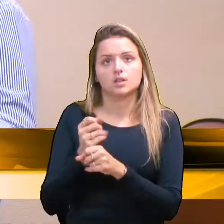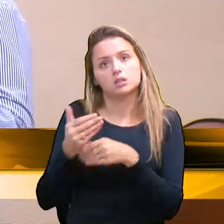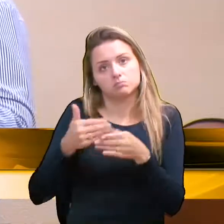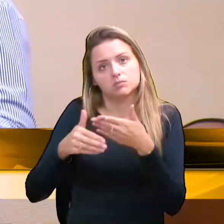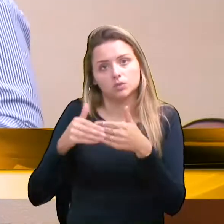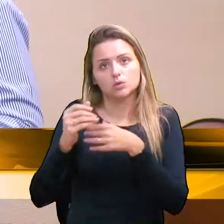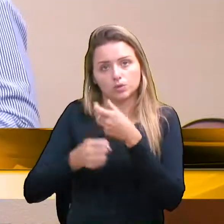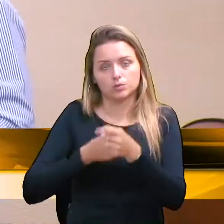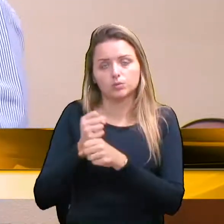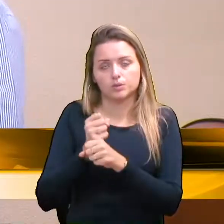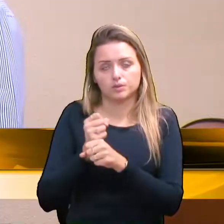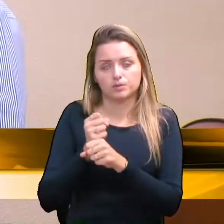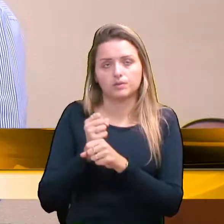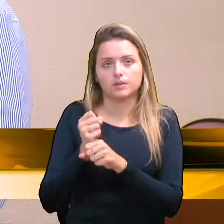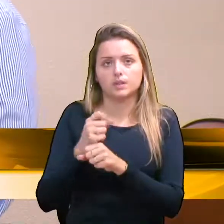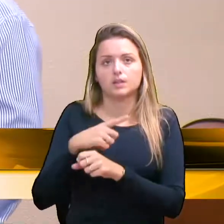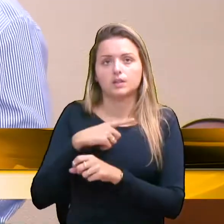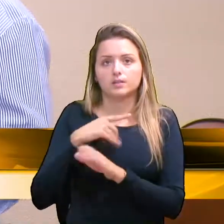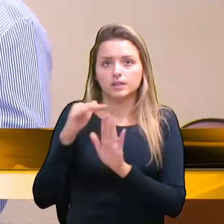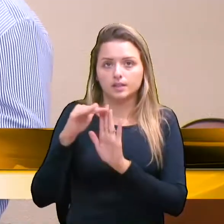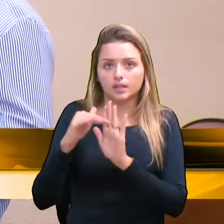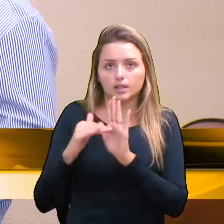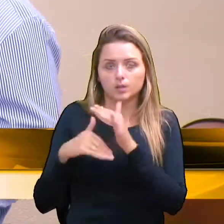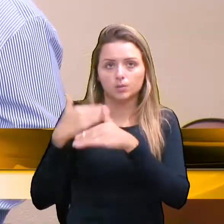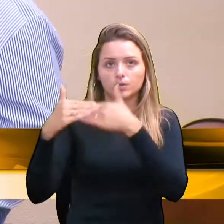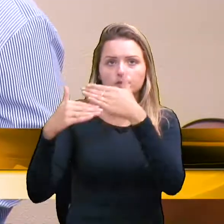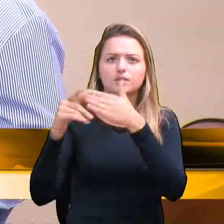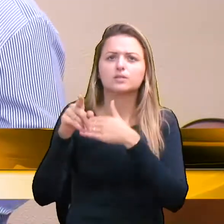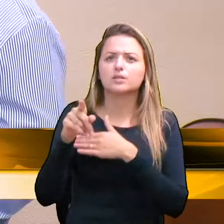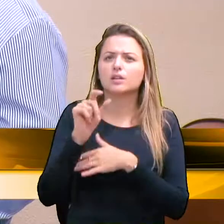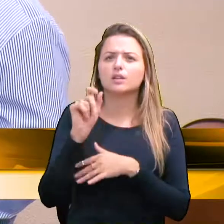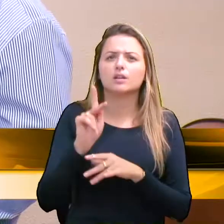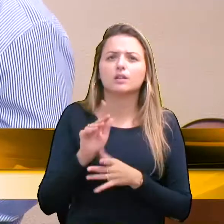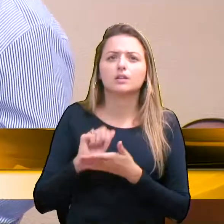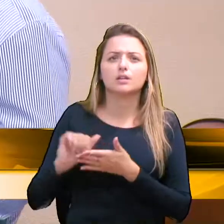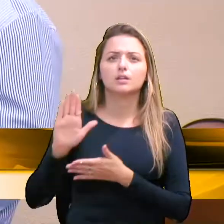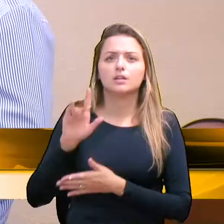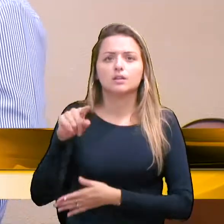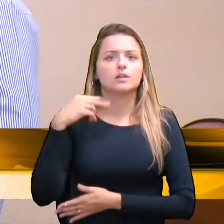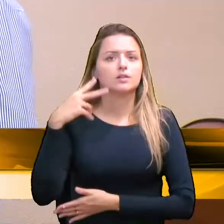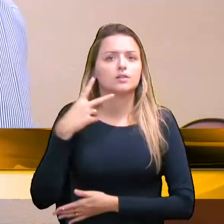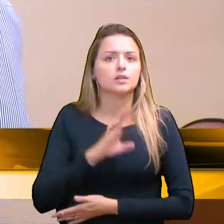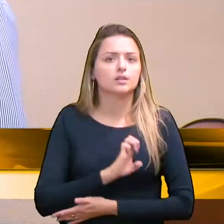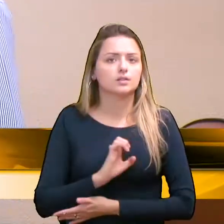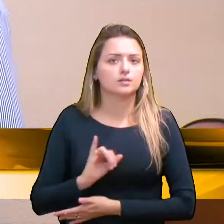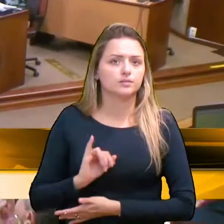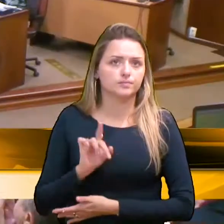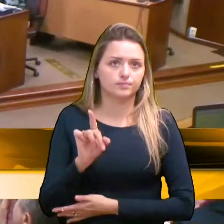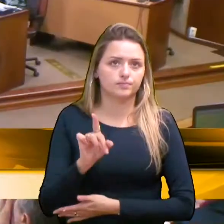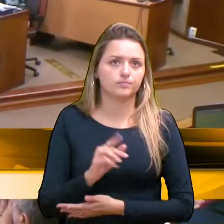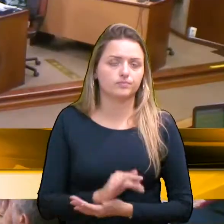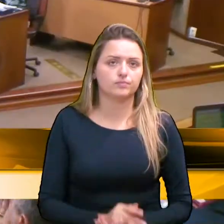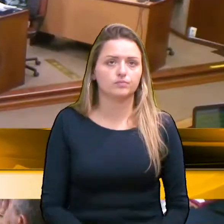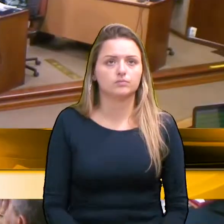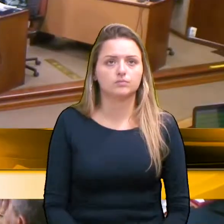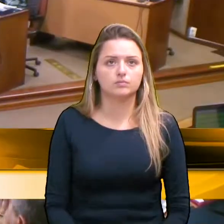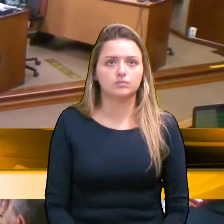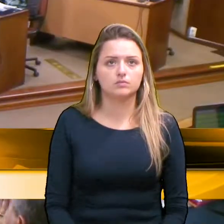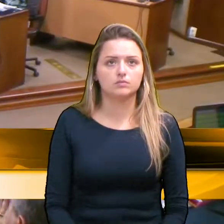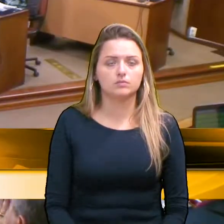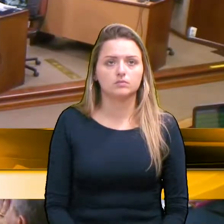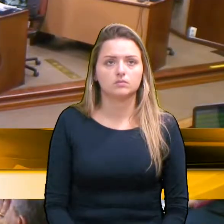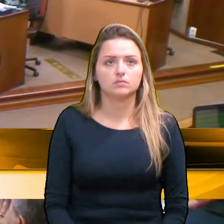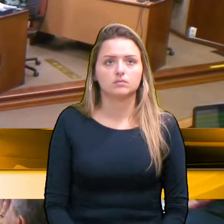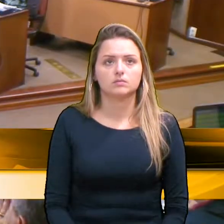Então já tem um grande passo. Não sei quem que me pediu a parte. Vereador, senhor parte.